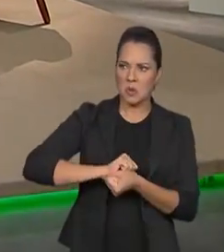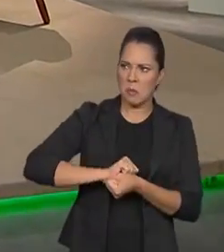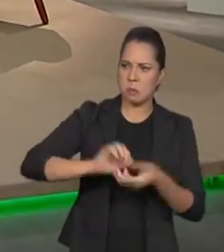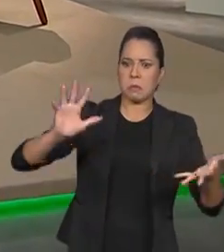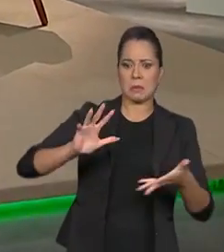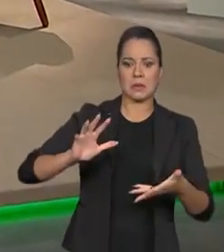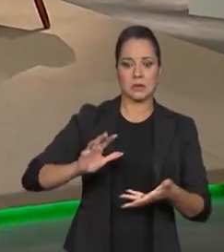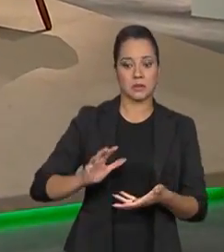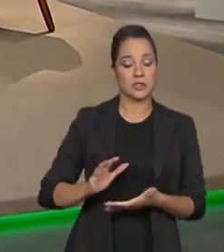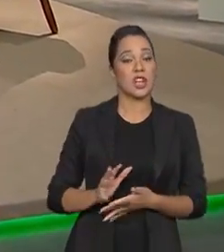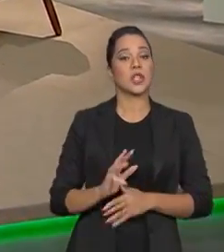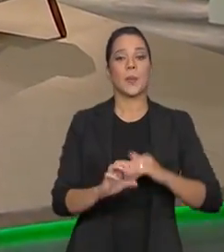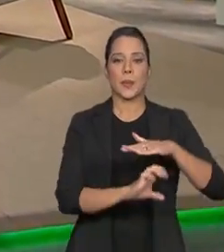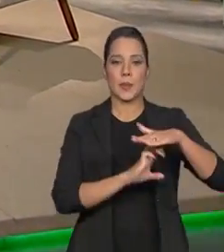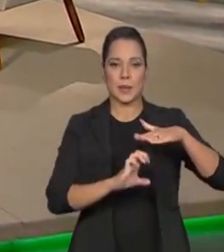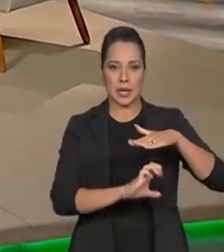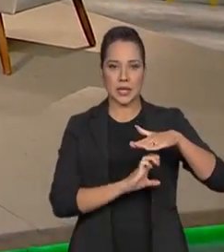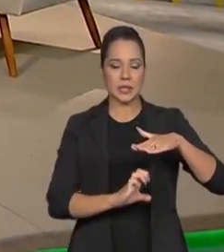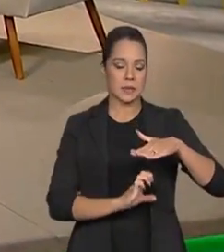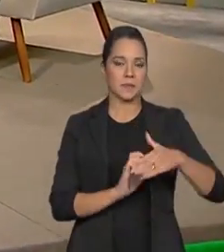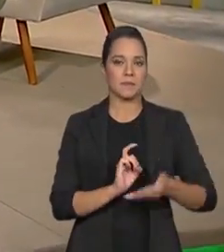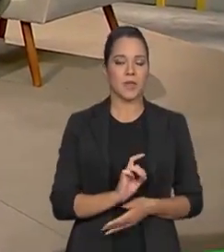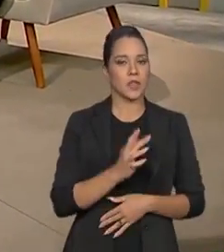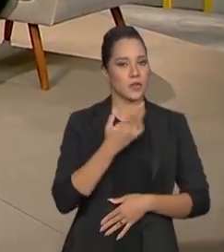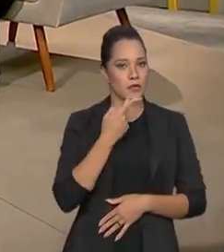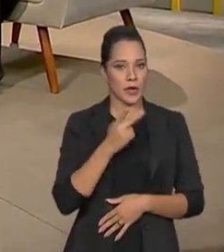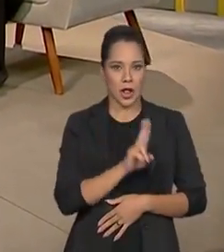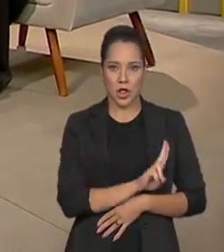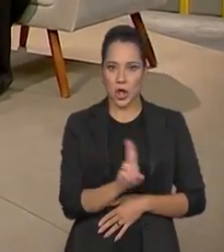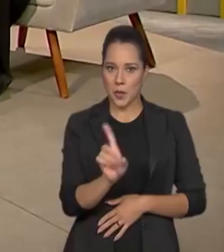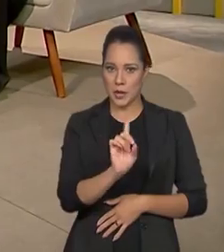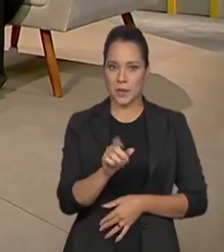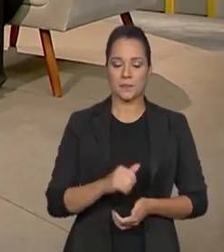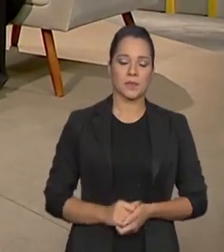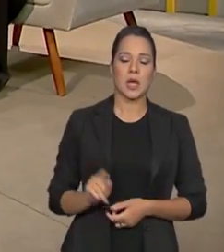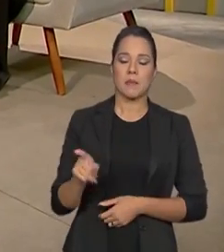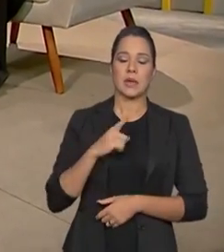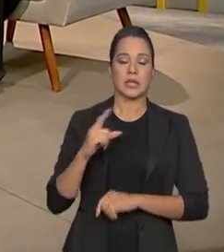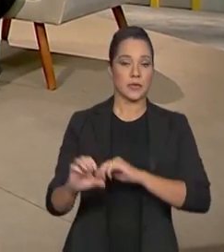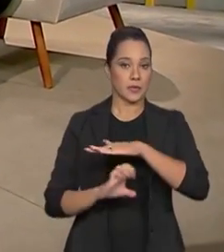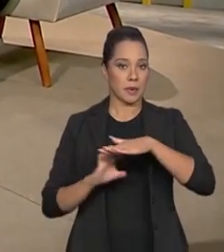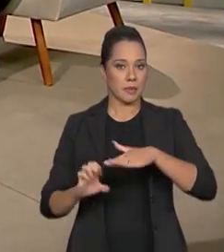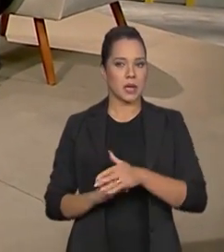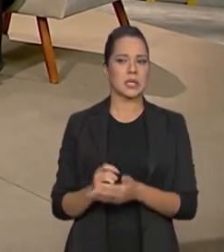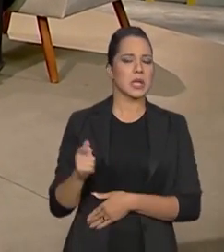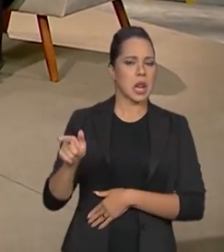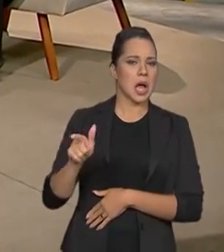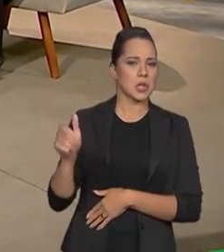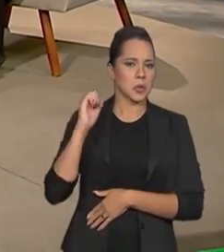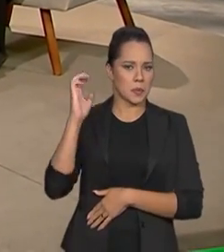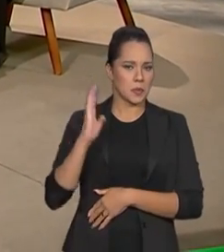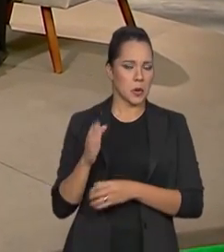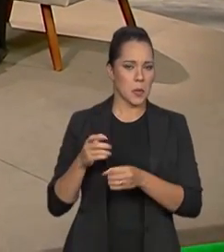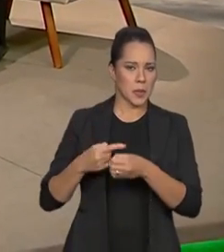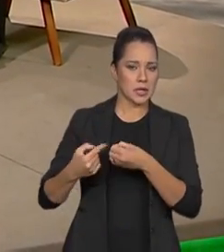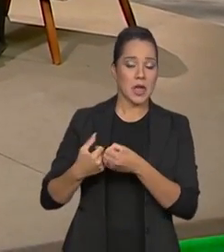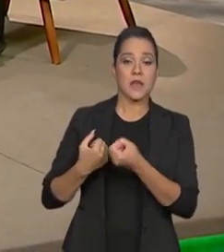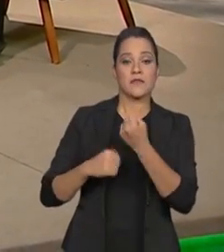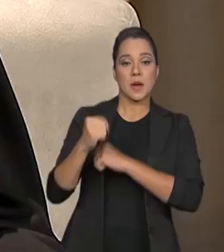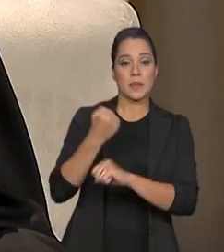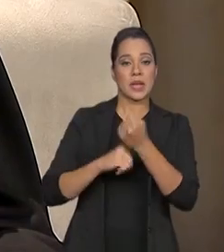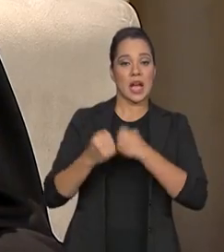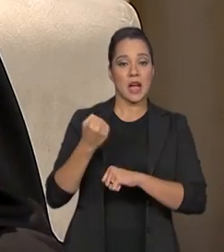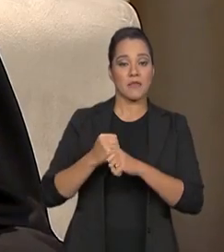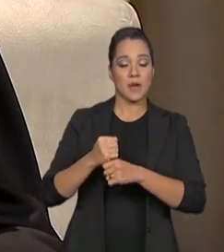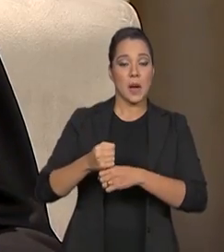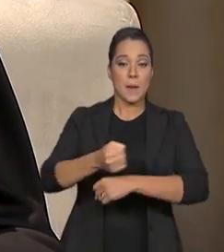e tal uma empresa né não vou citar nome aqui mas uma empresa do interior do país fabricava panelas de pressão e